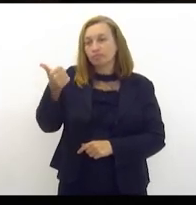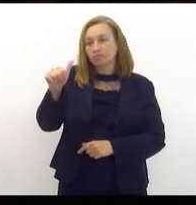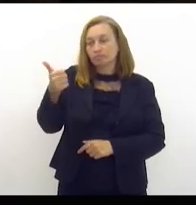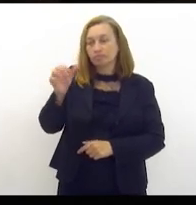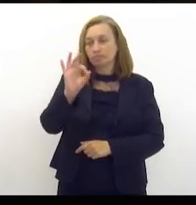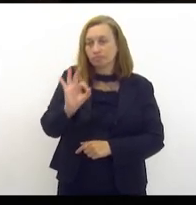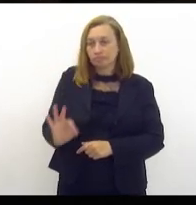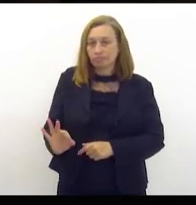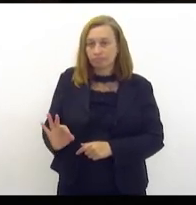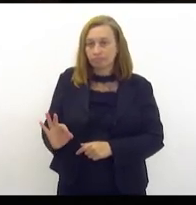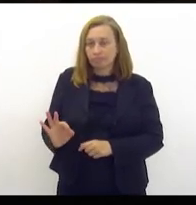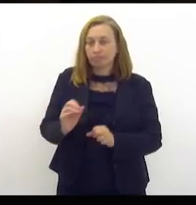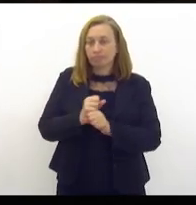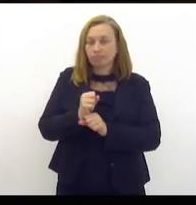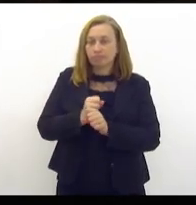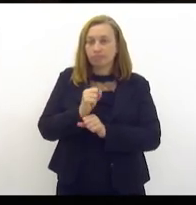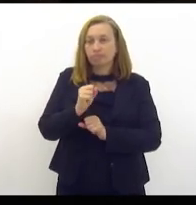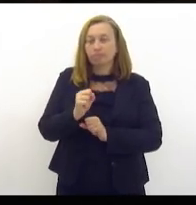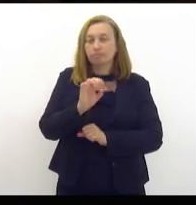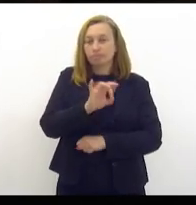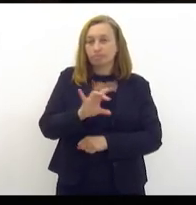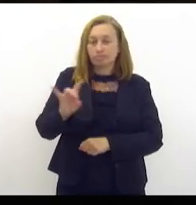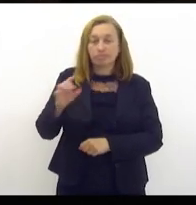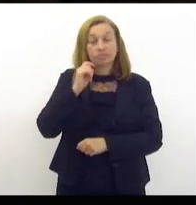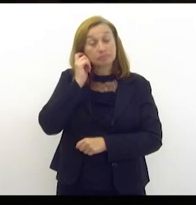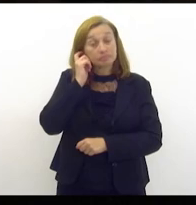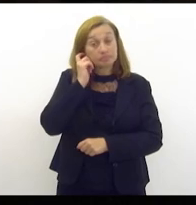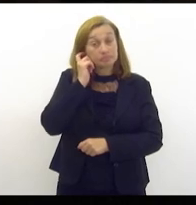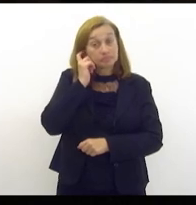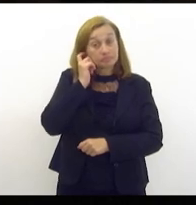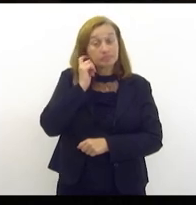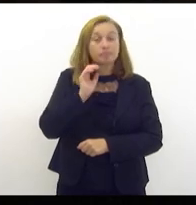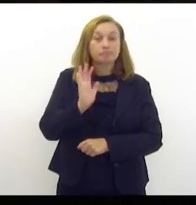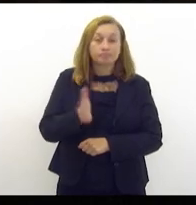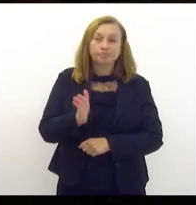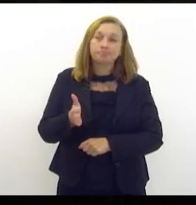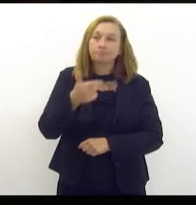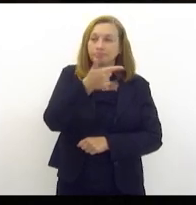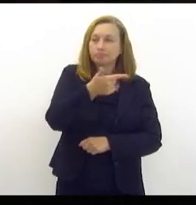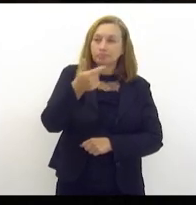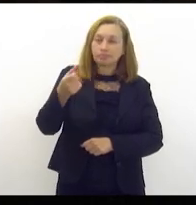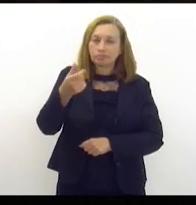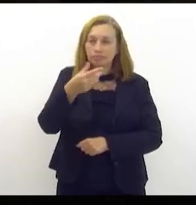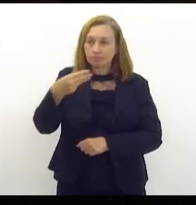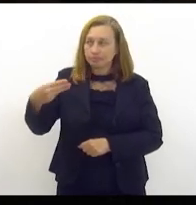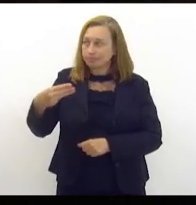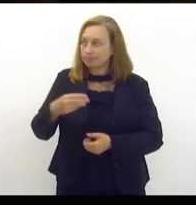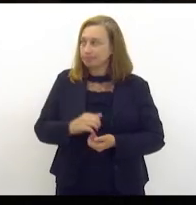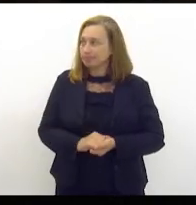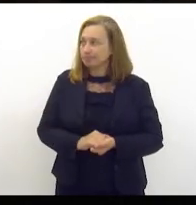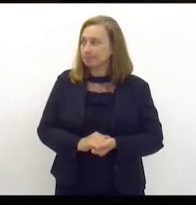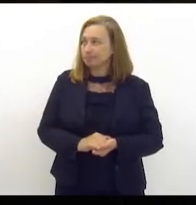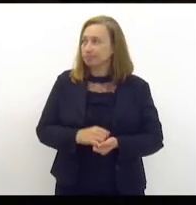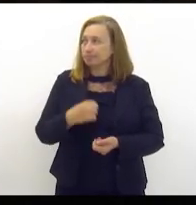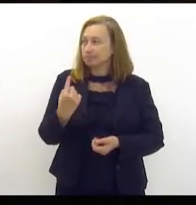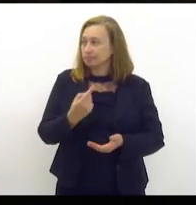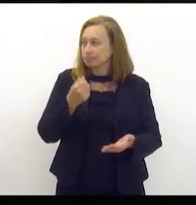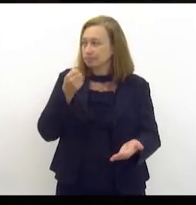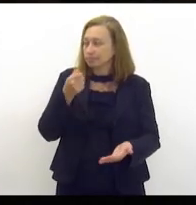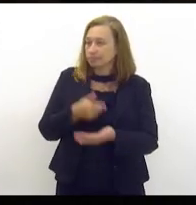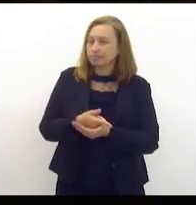11,11% ao ano. Isto quer dizer que já em 2023, nós vamos